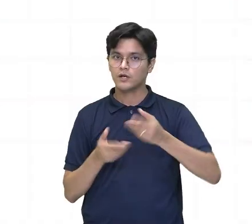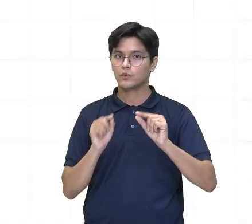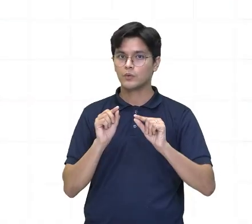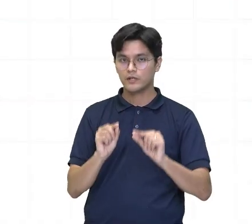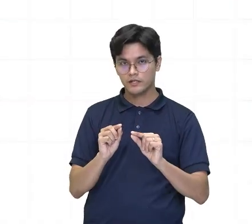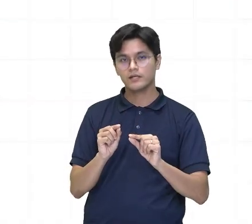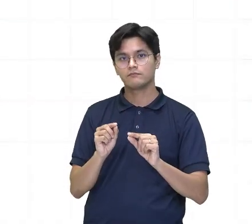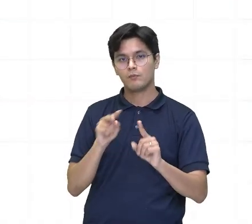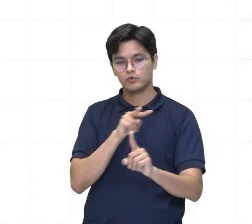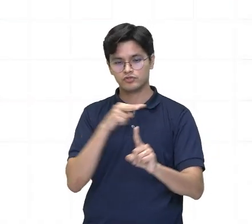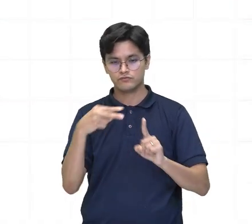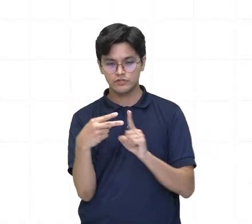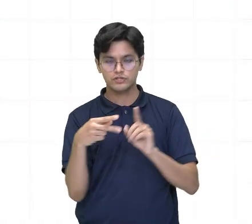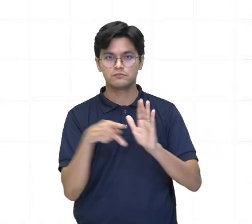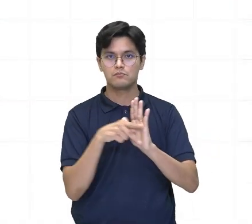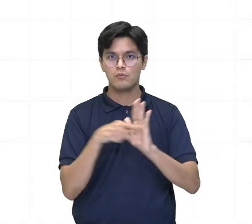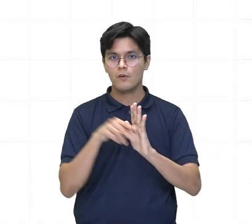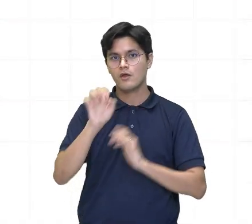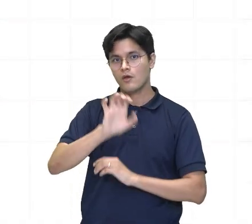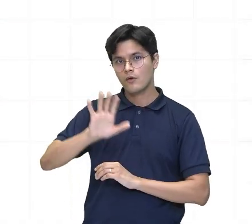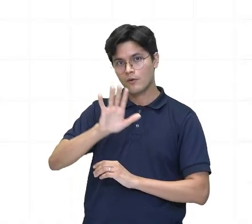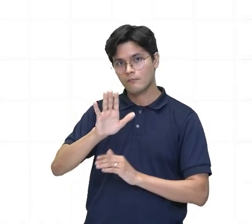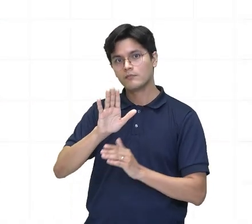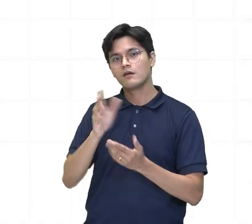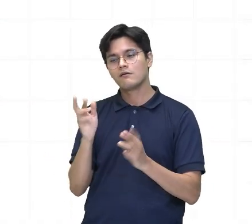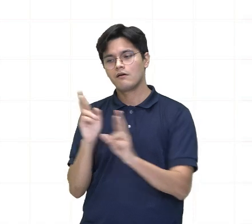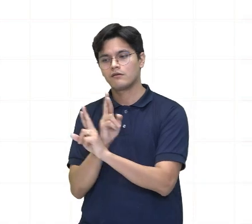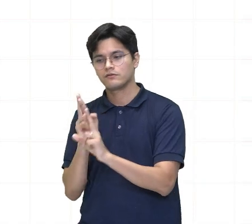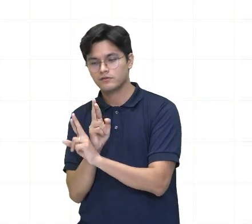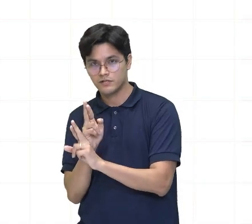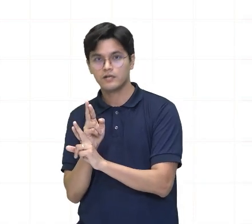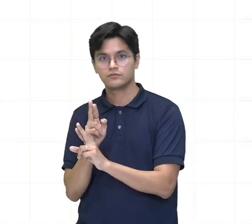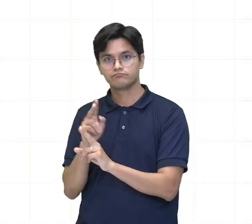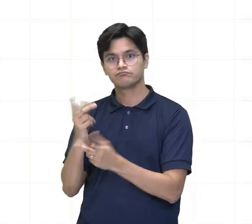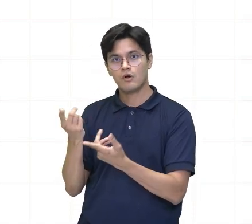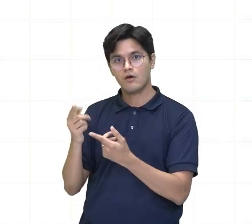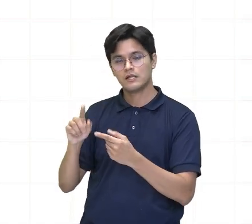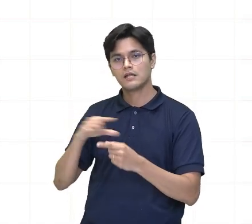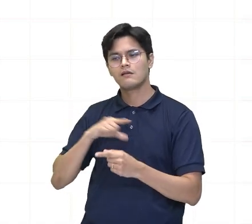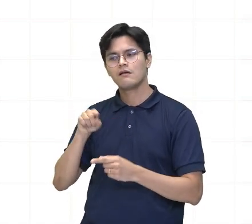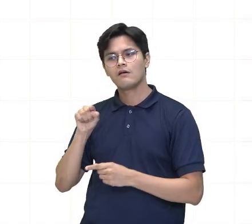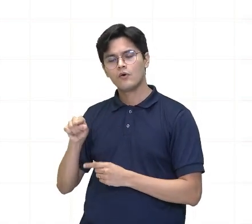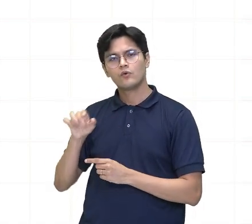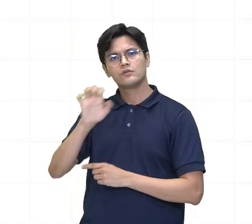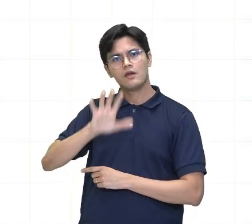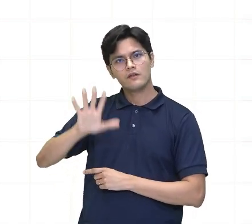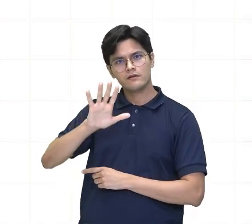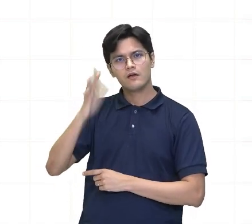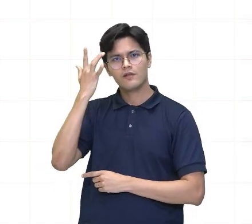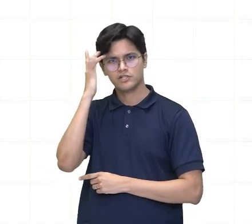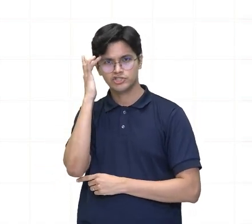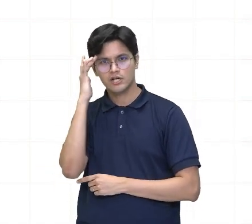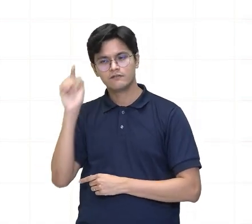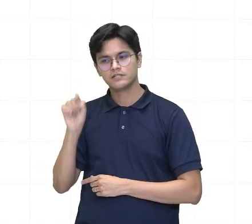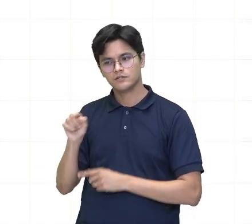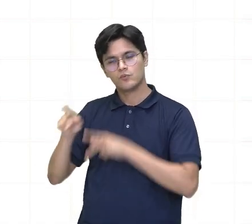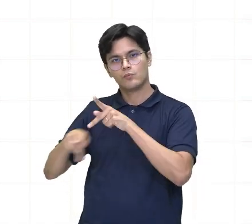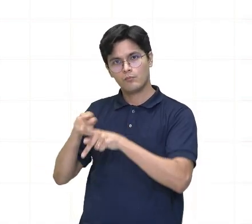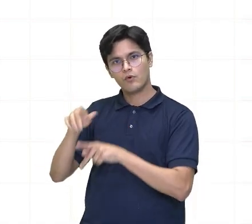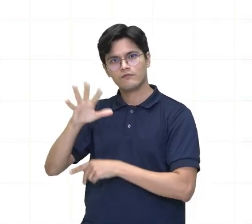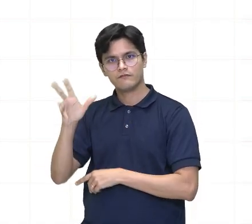africanos. Por exemplo, eles eram tidos como feiticeiros e canibais. Professora, mas os africanos eles não